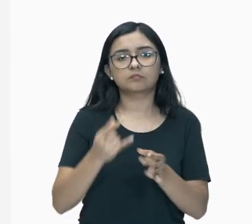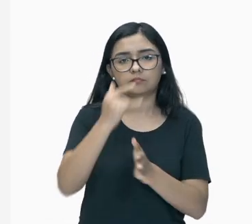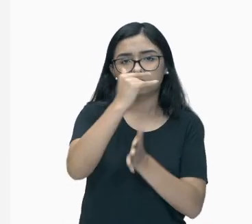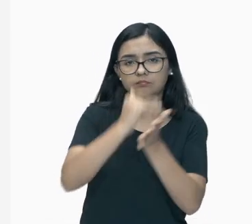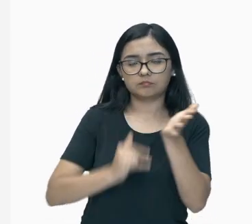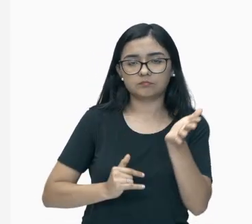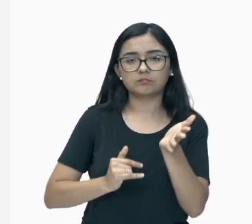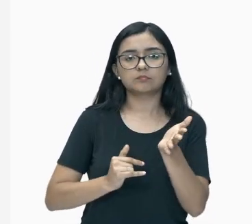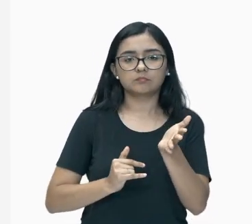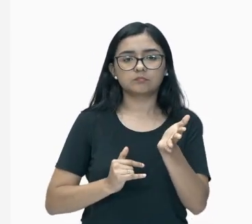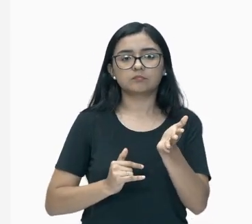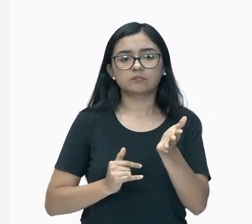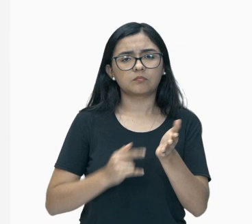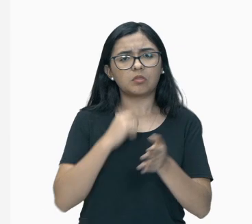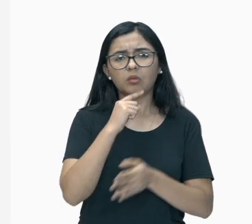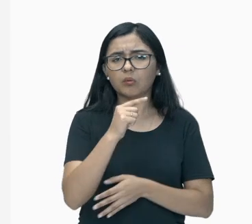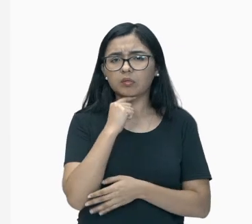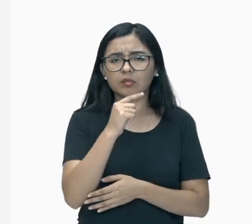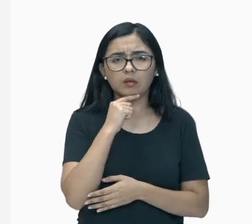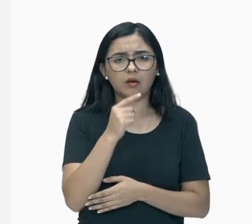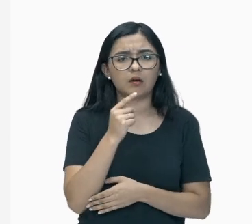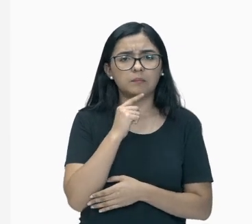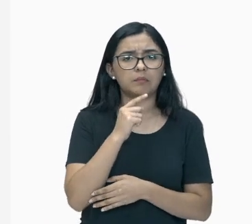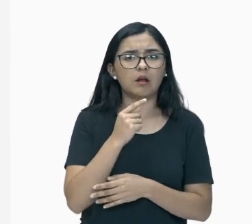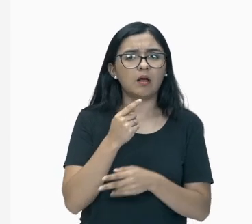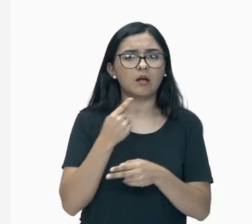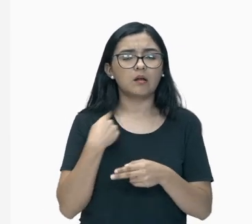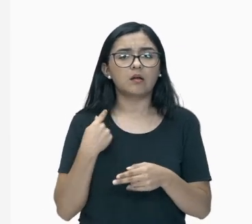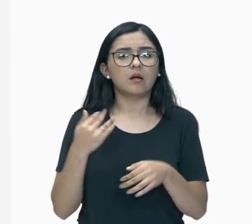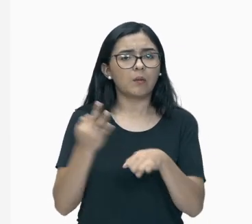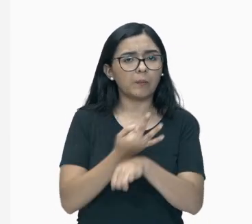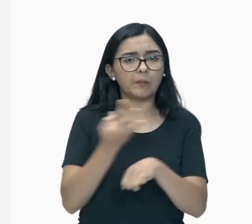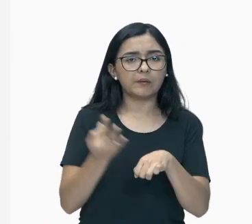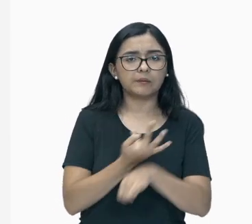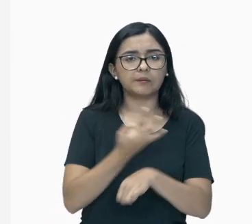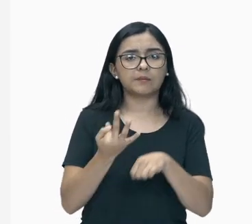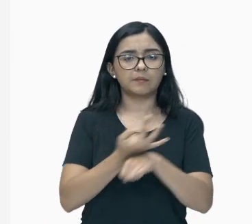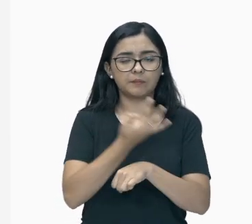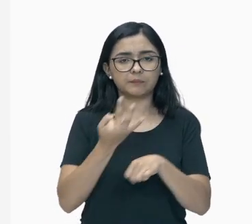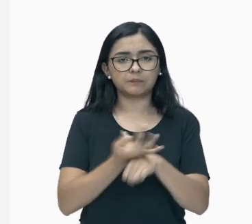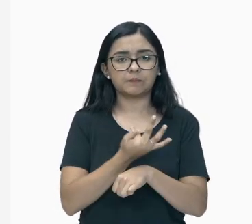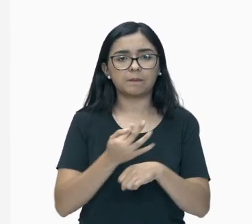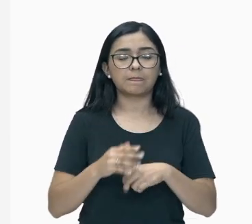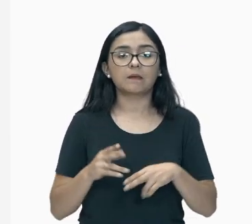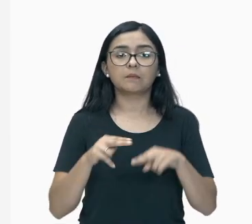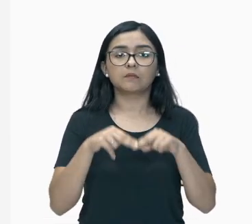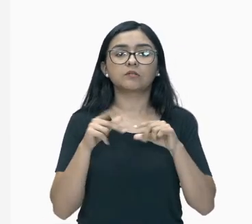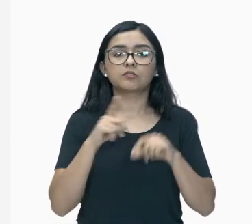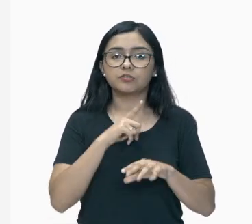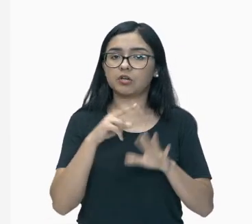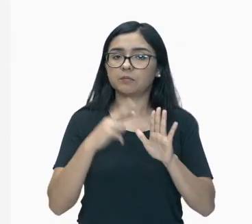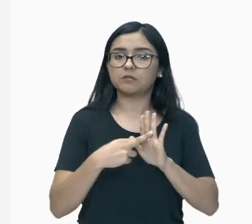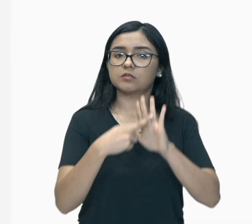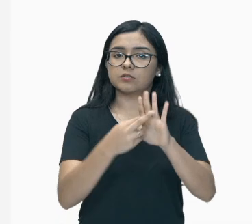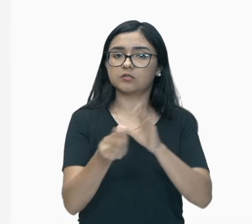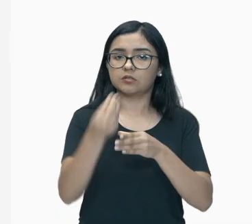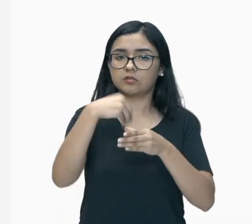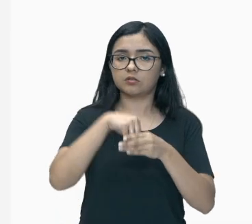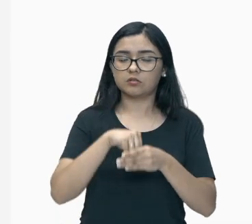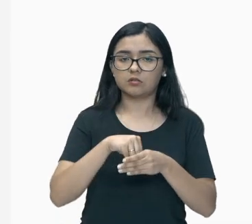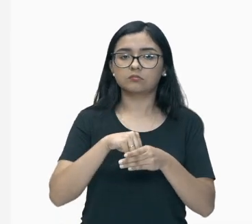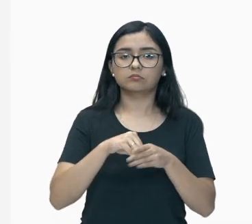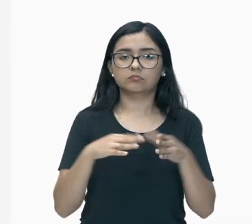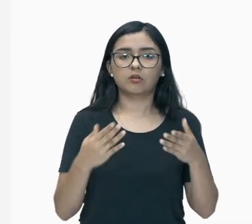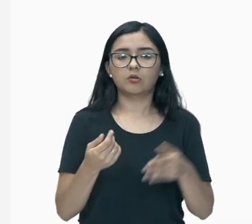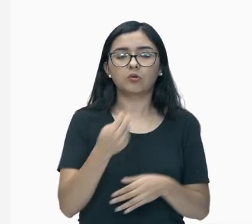dos Colonos que não dá mais para suportar. Então, os colonos, como eles não tinham representantes no parlamento, eles não podiam ser taxados